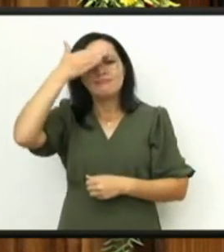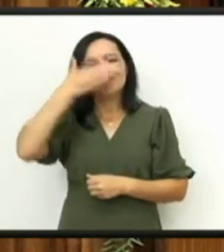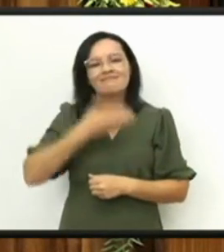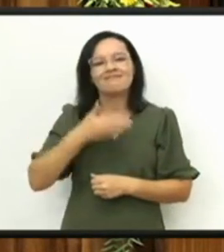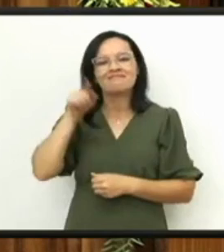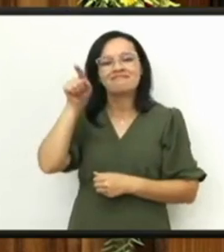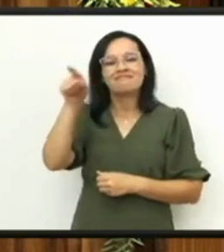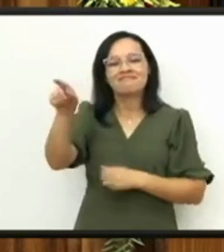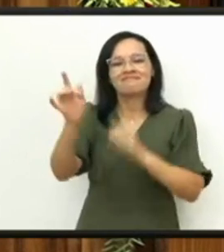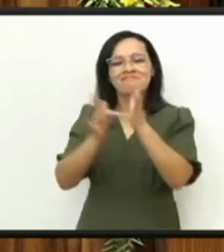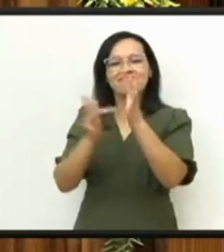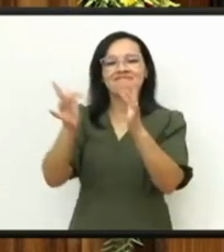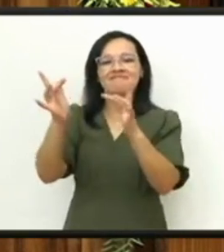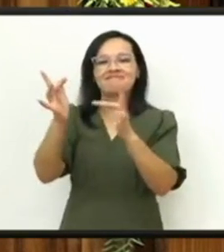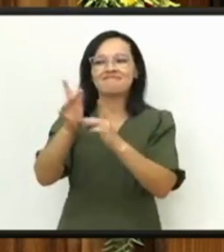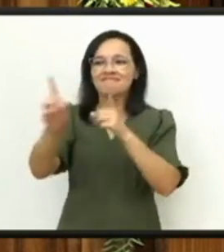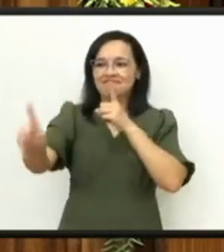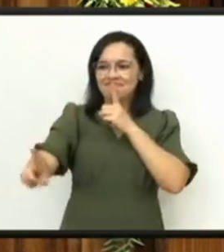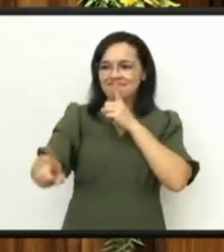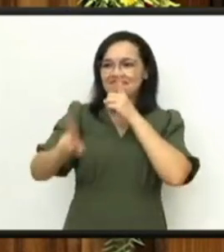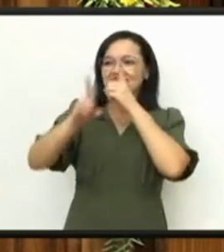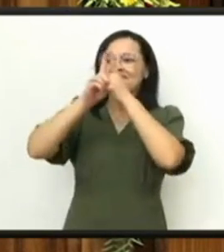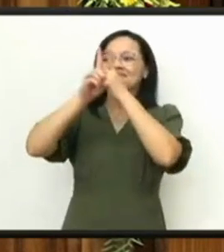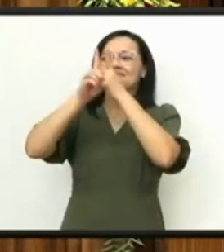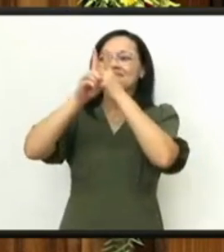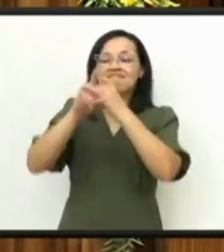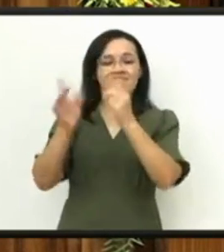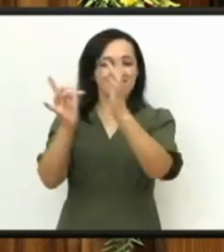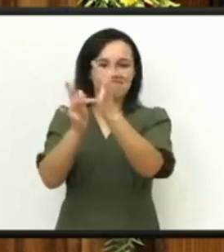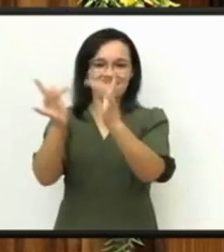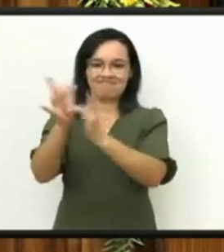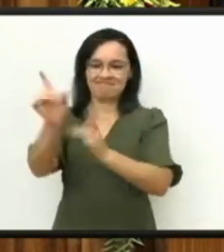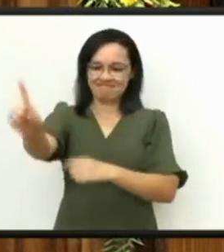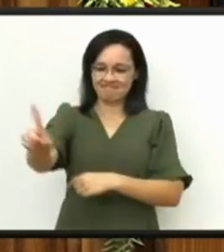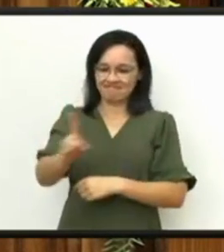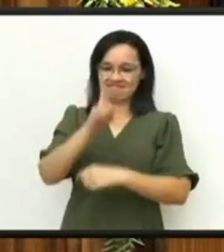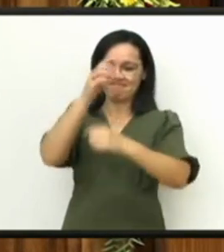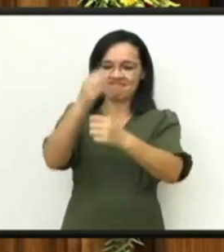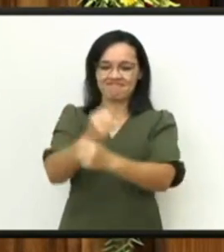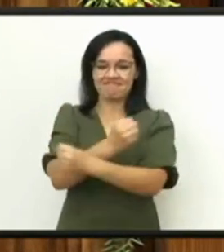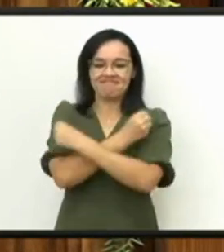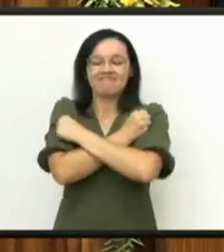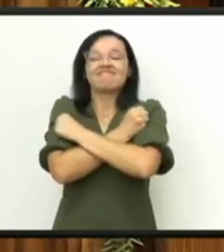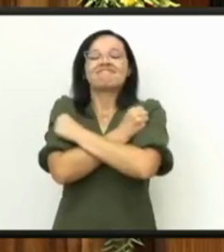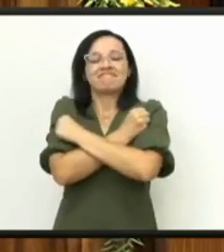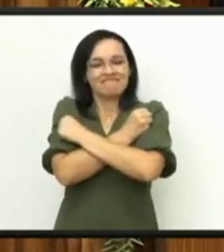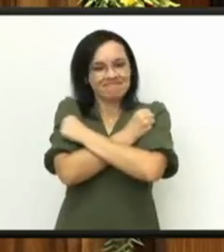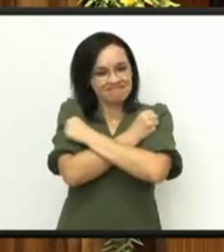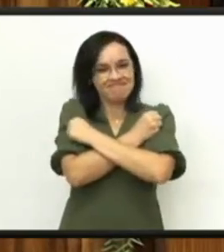amou. Vai me encontrar, vai me abraçar,